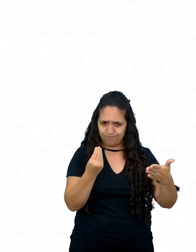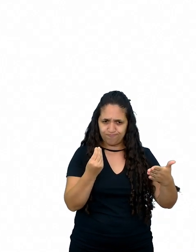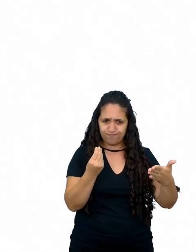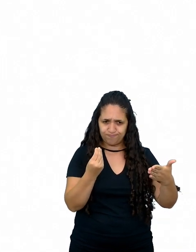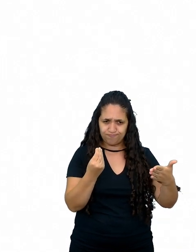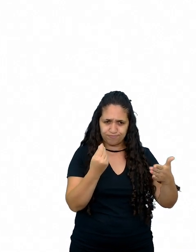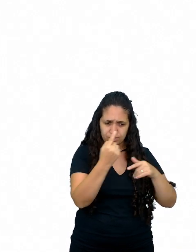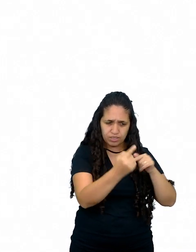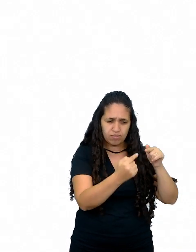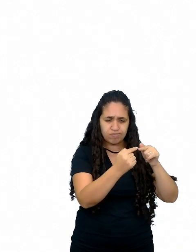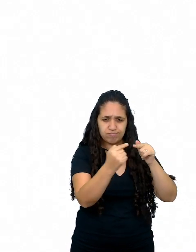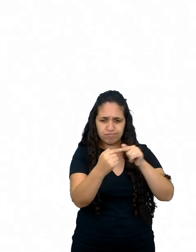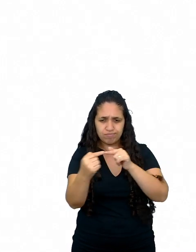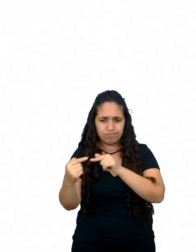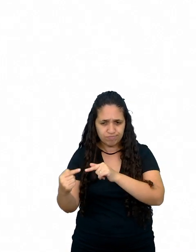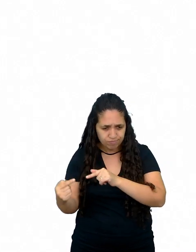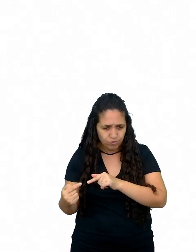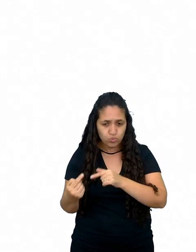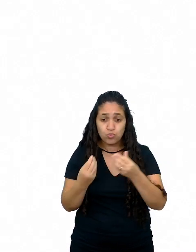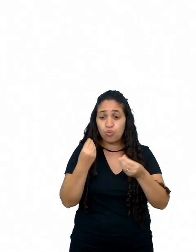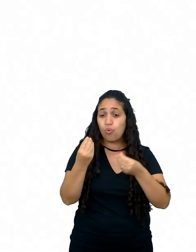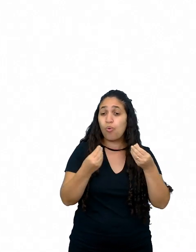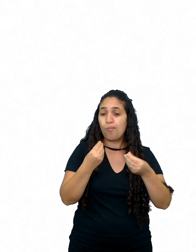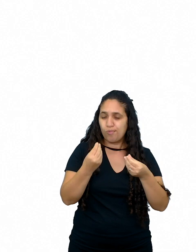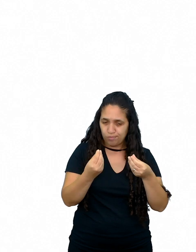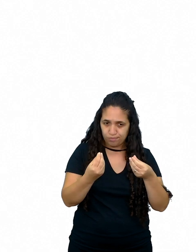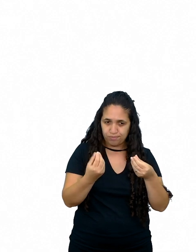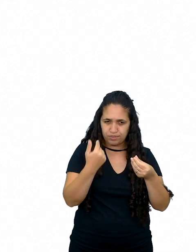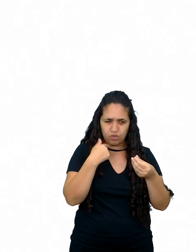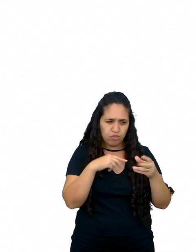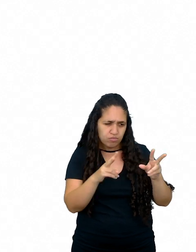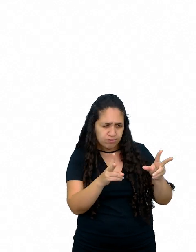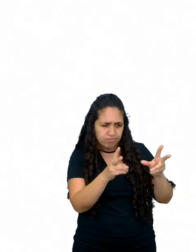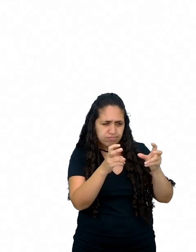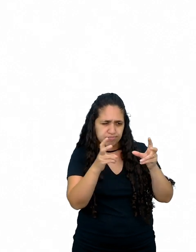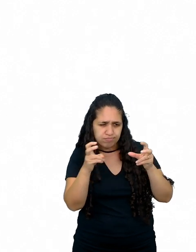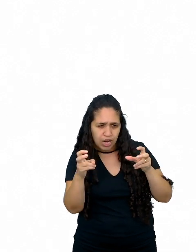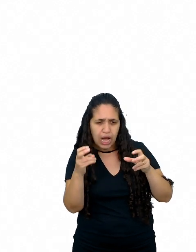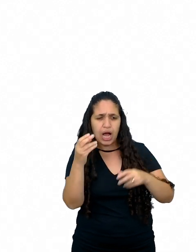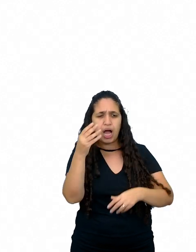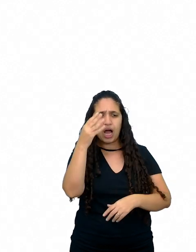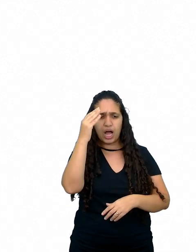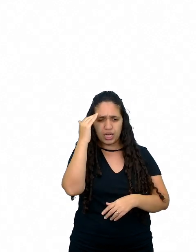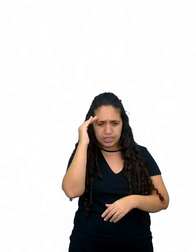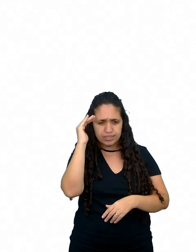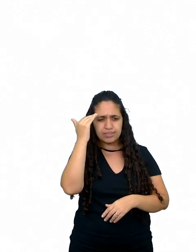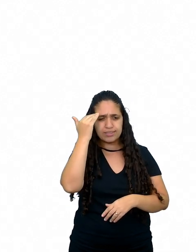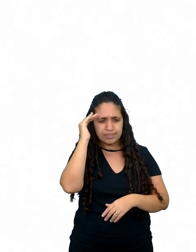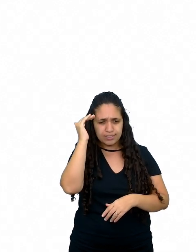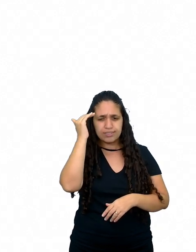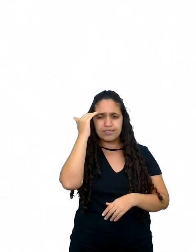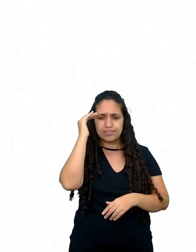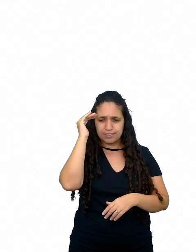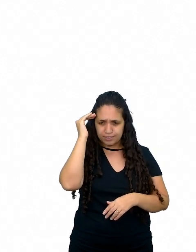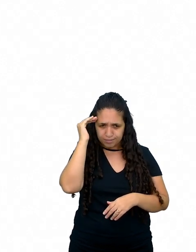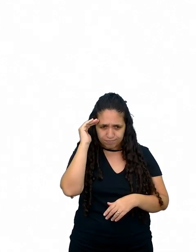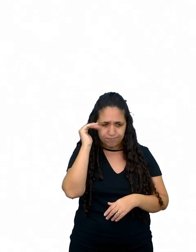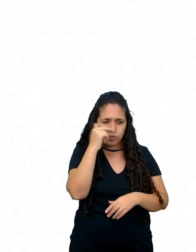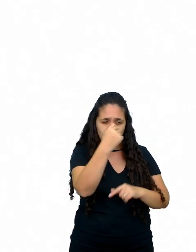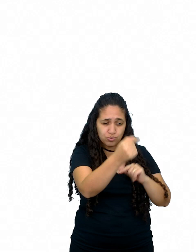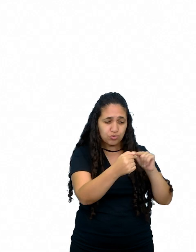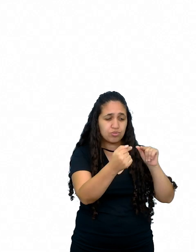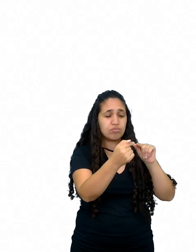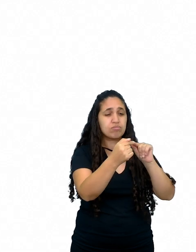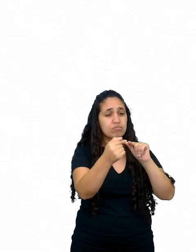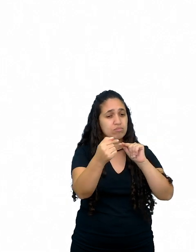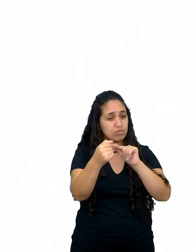de quem elaborou a sequência. E aí eu vou entender qual é os